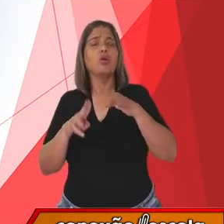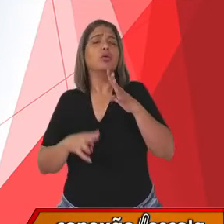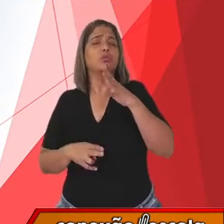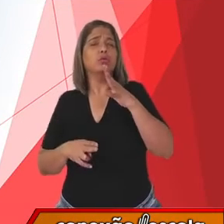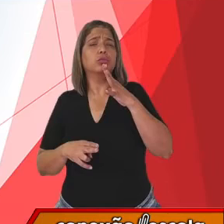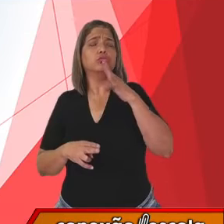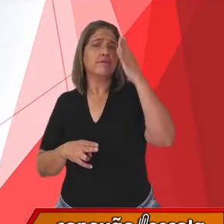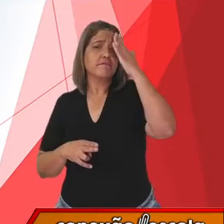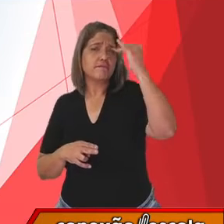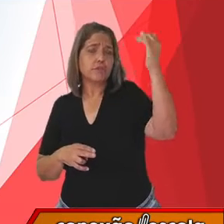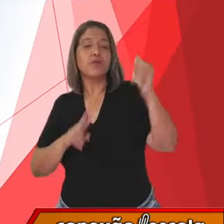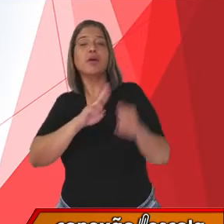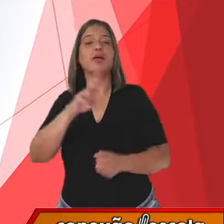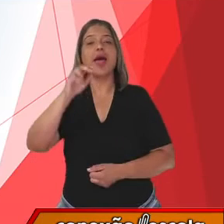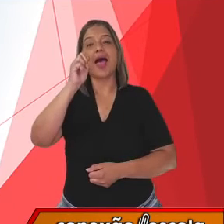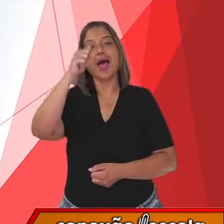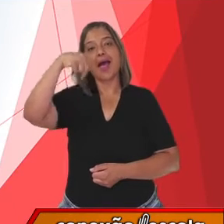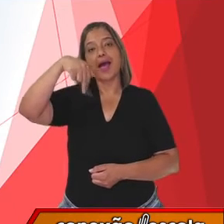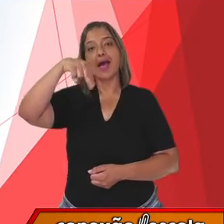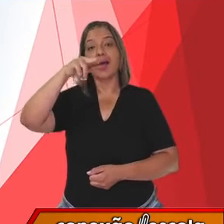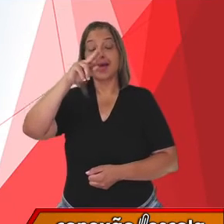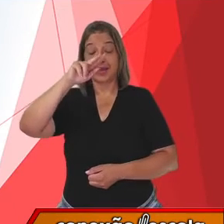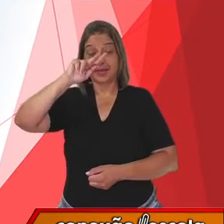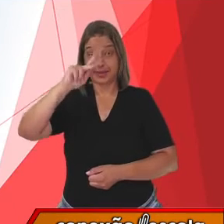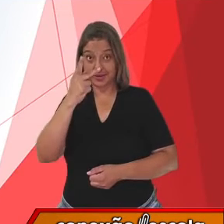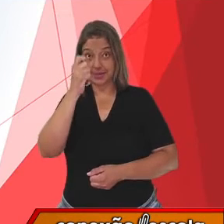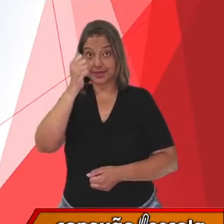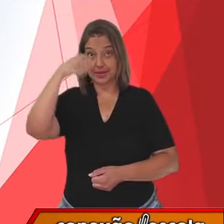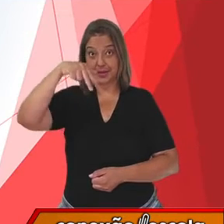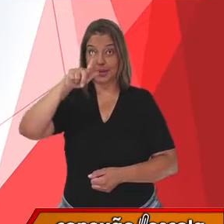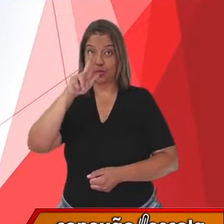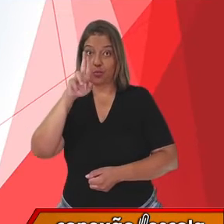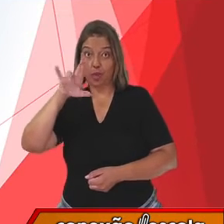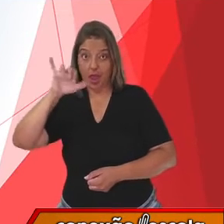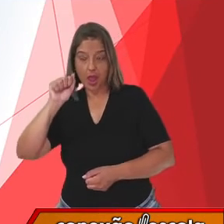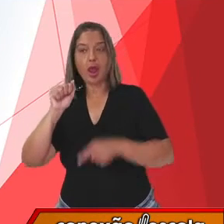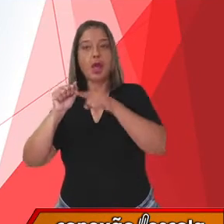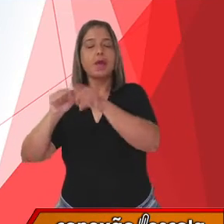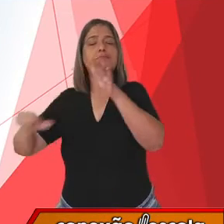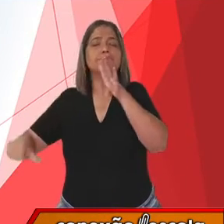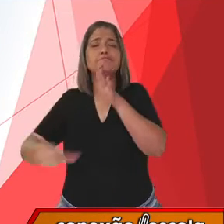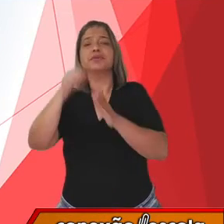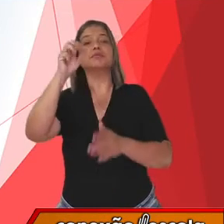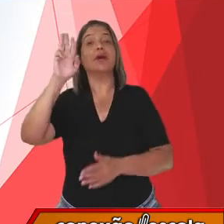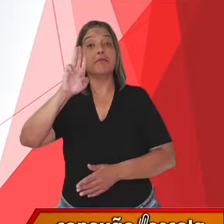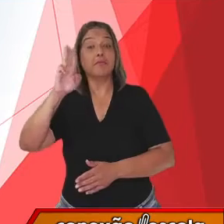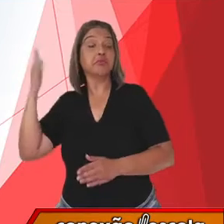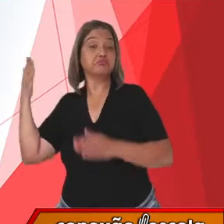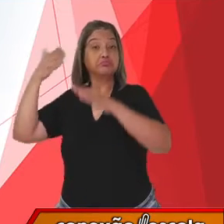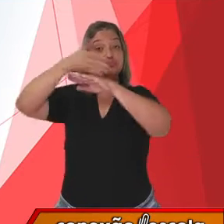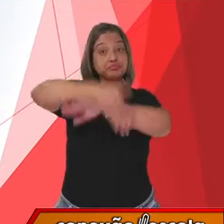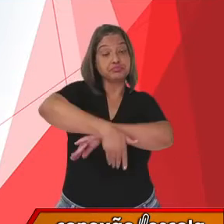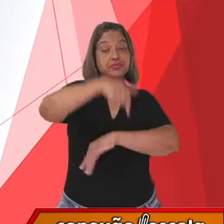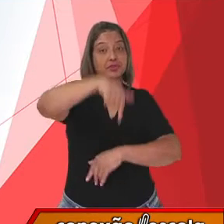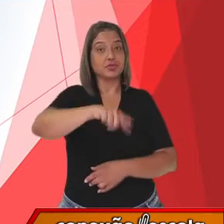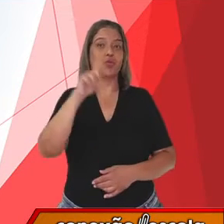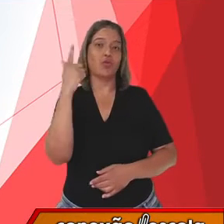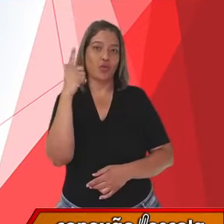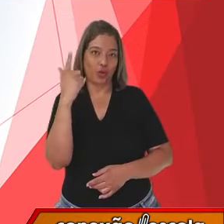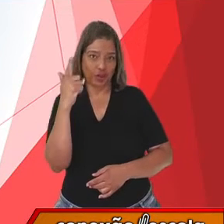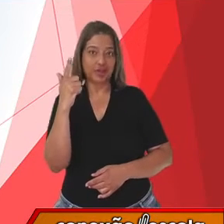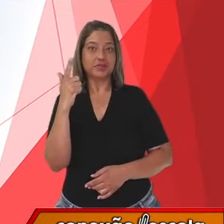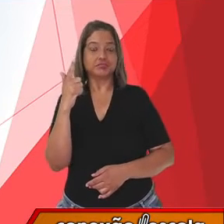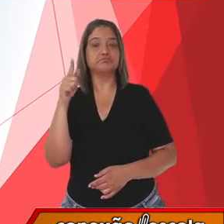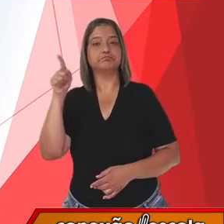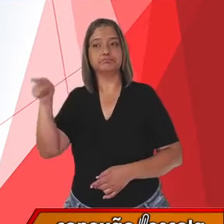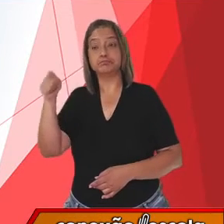conhecido como Anhanguera, foi o primeiro bandeirante a ocupar Goiás. A bandeira